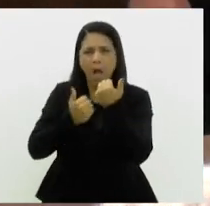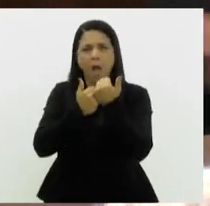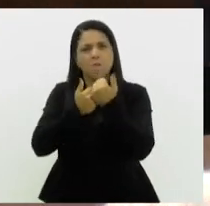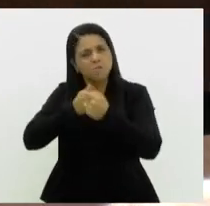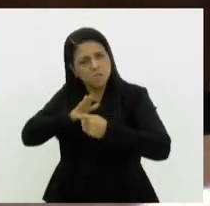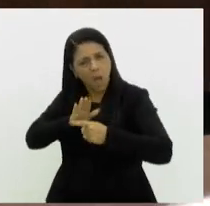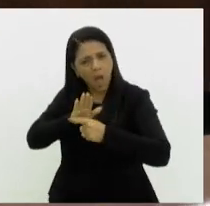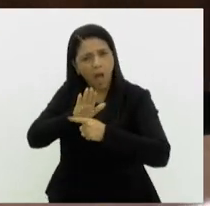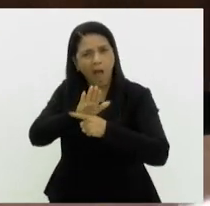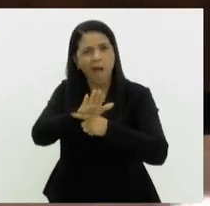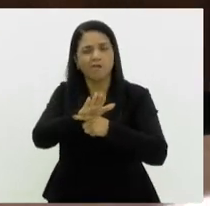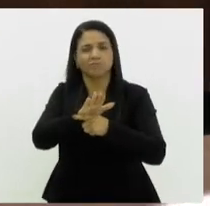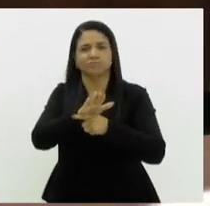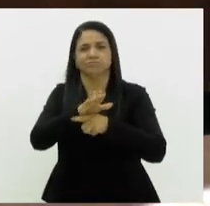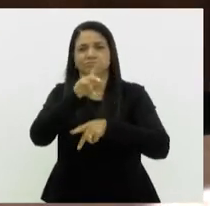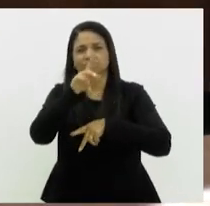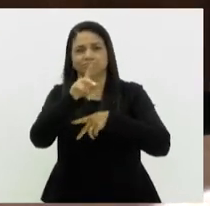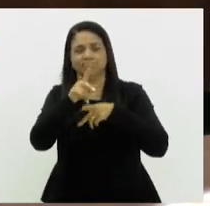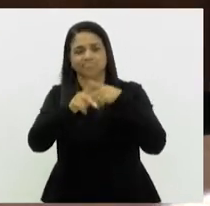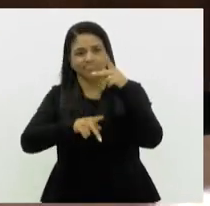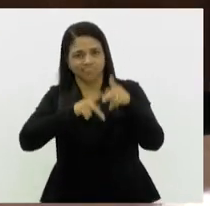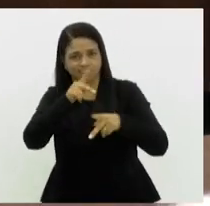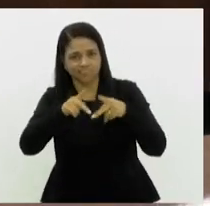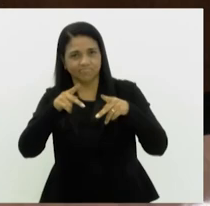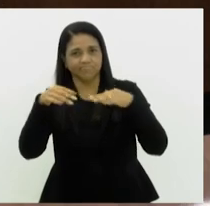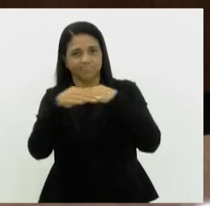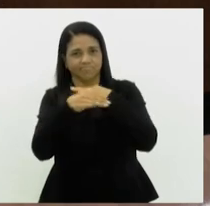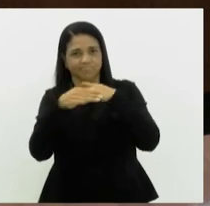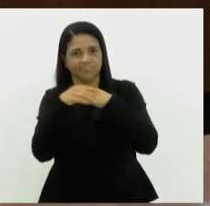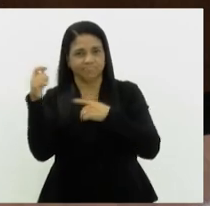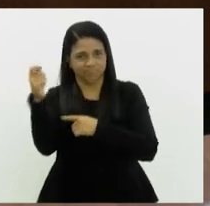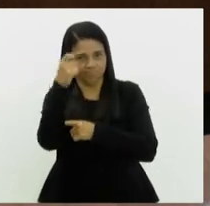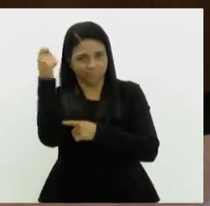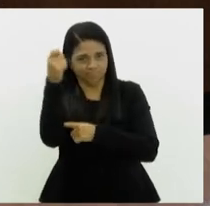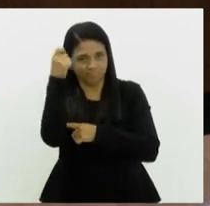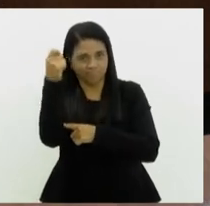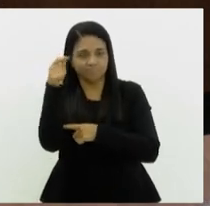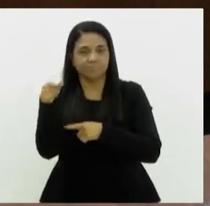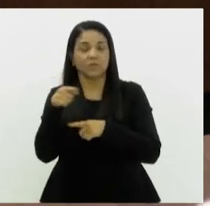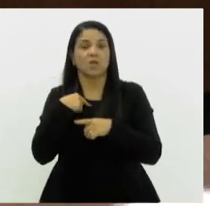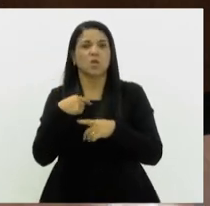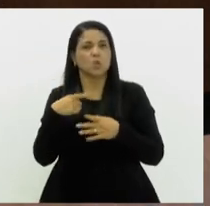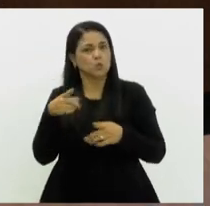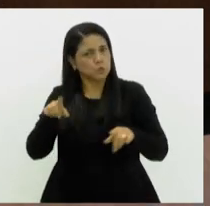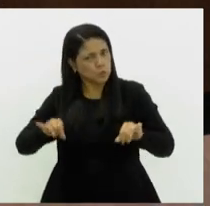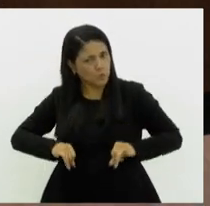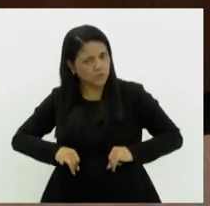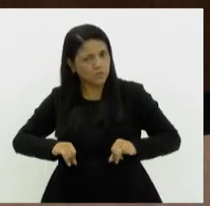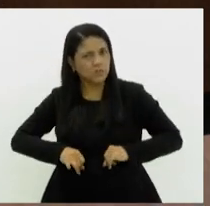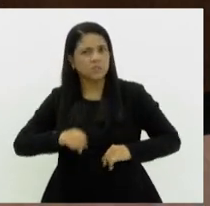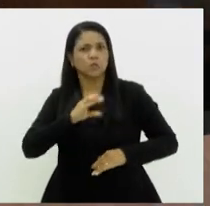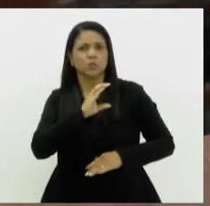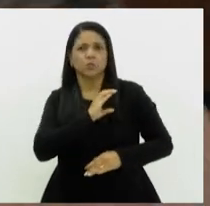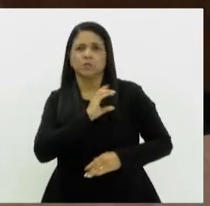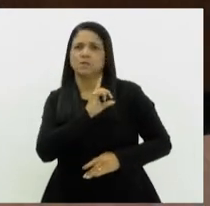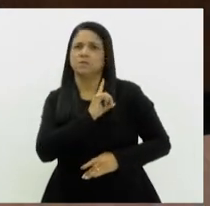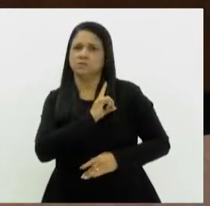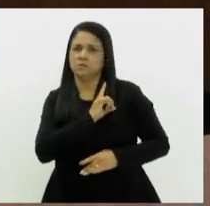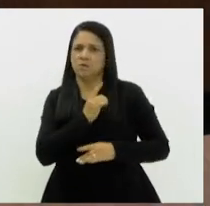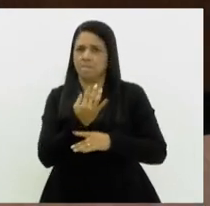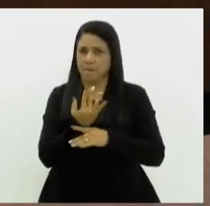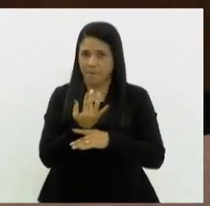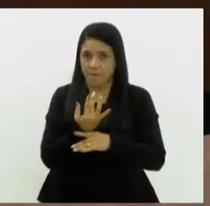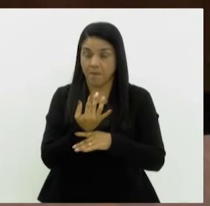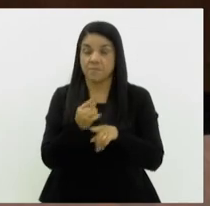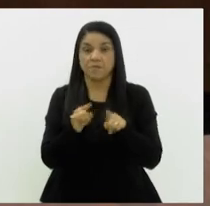nossos irmãos. Eu que sofri muito ali em Duque de Caxias, principalmente nessa chuva, senhor presidente. E eu